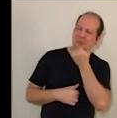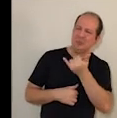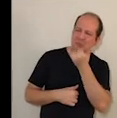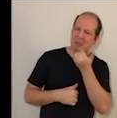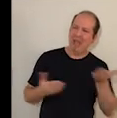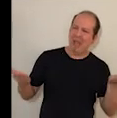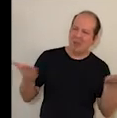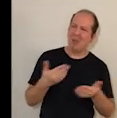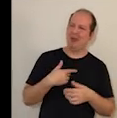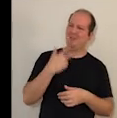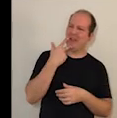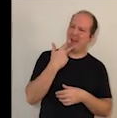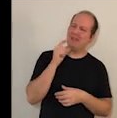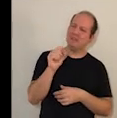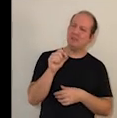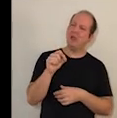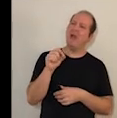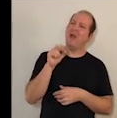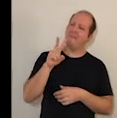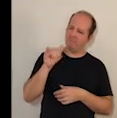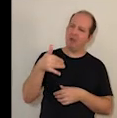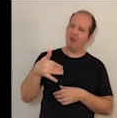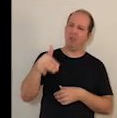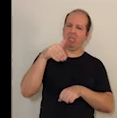Corvino, ainda há de responder por isso.